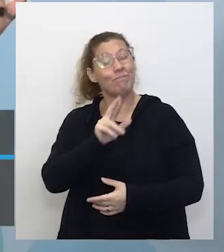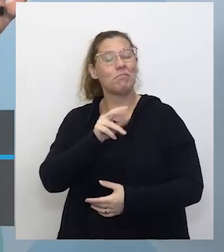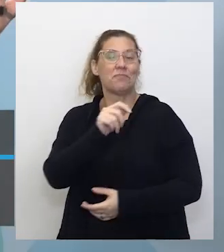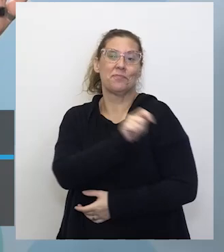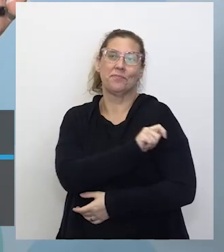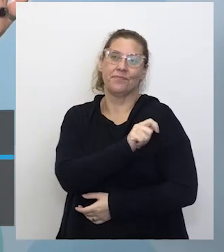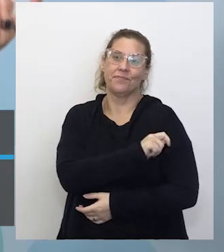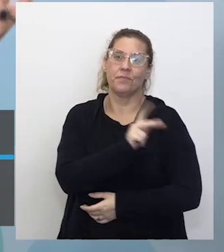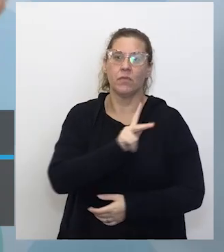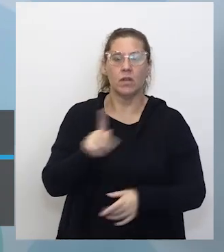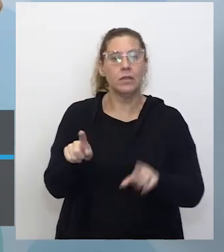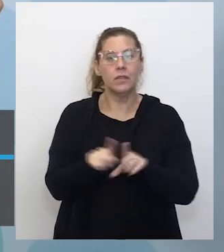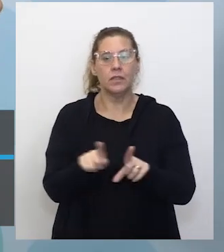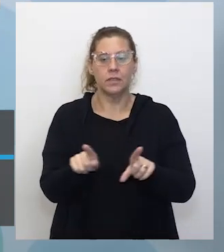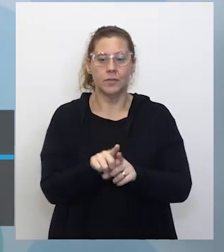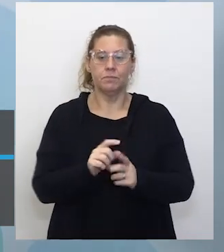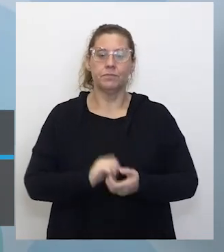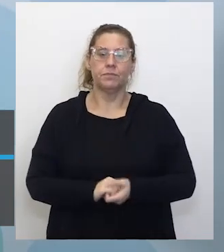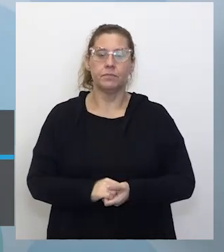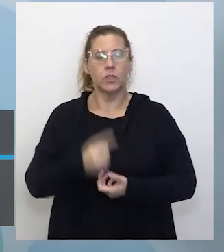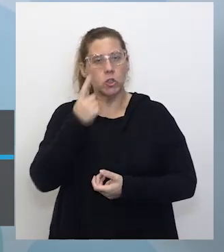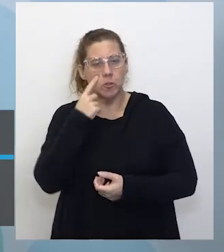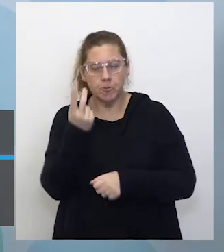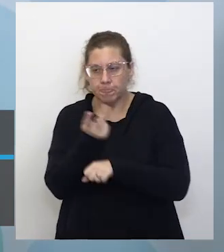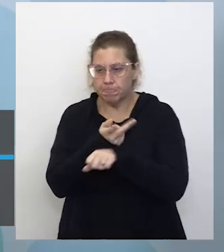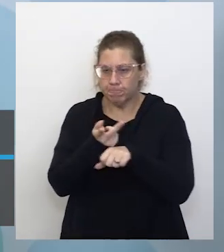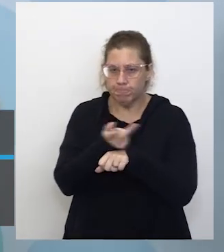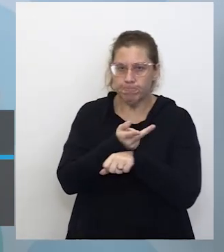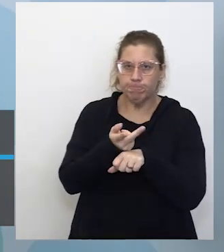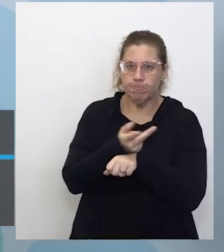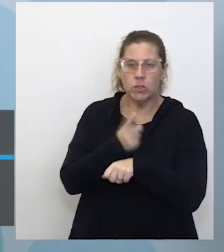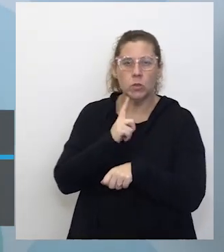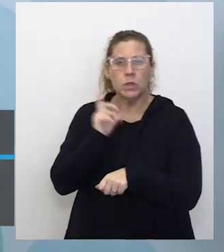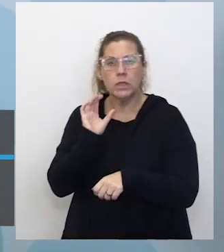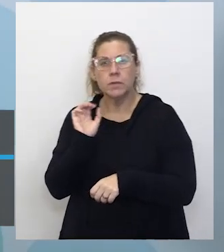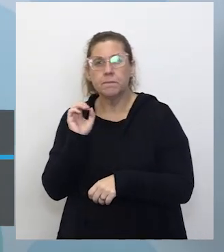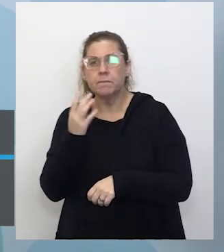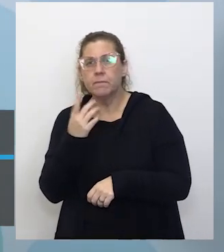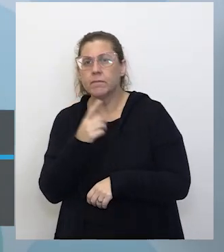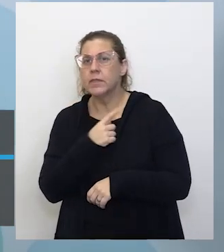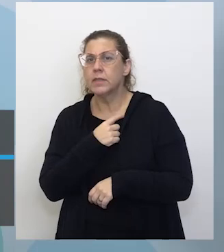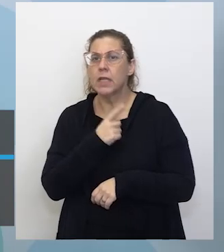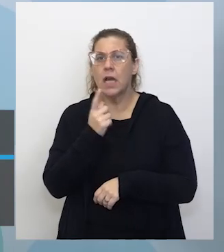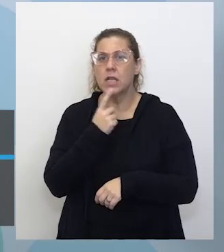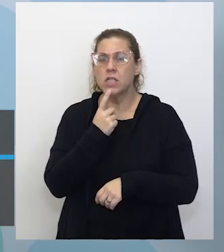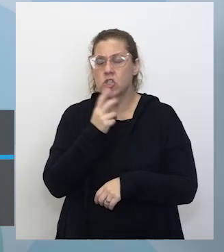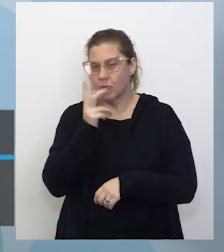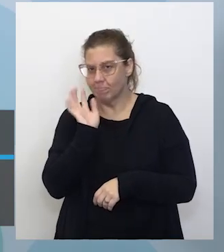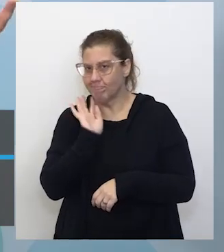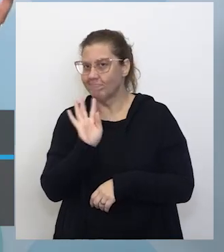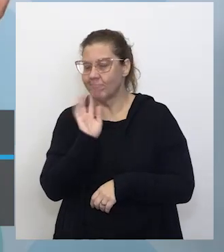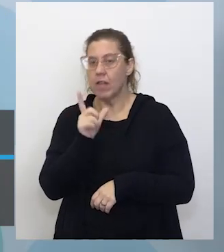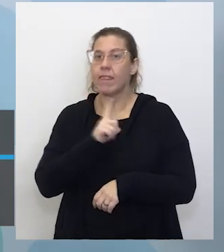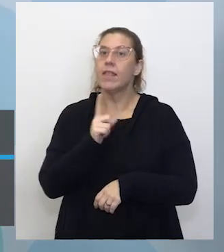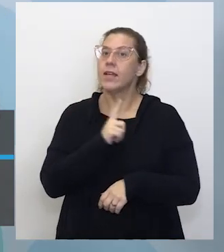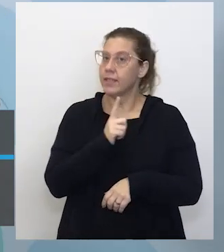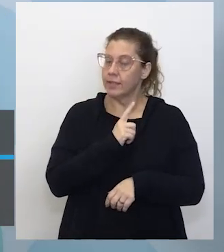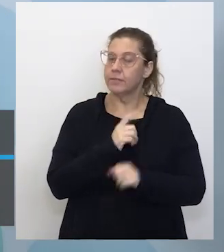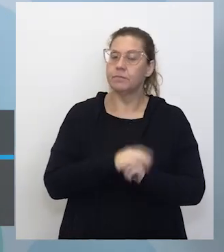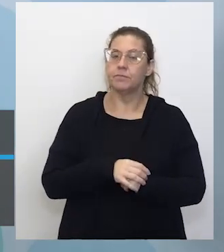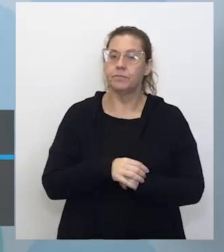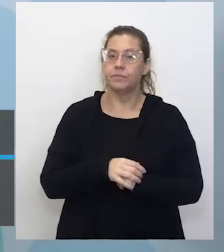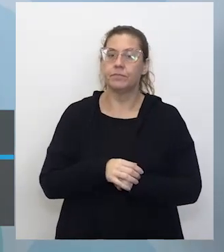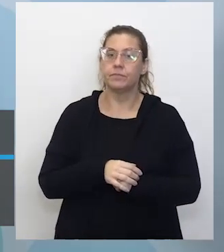e de professores. Deixa eu procurar aqui as que eu vi que eu achei, assim, topzera do rolê. Então, a gente tem aqui